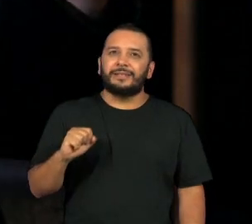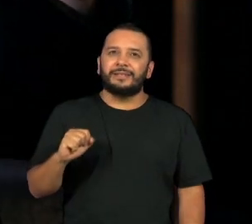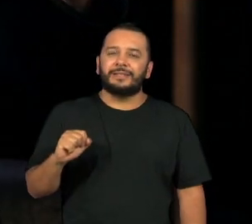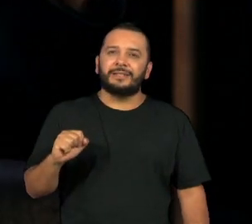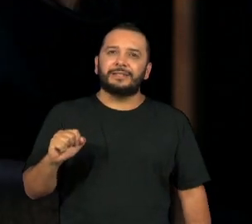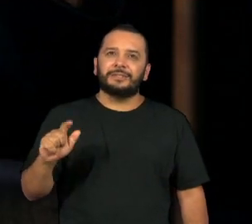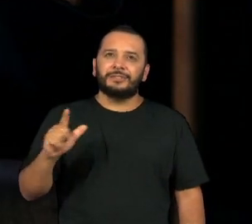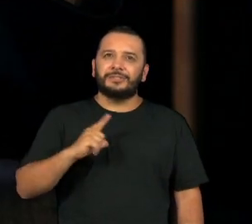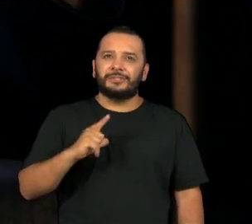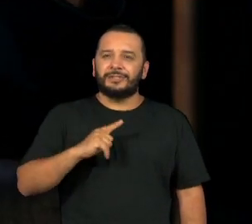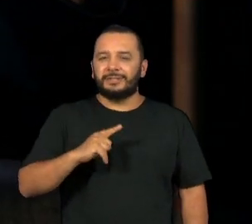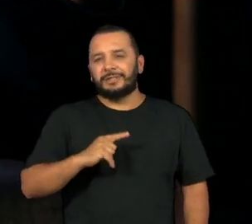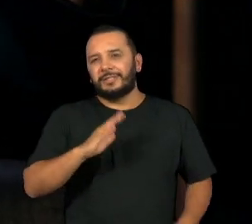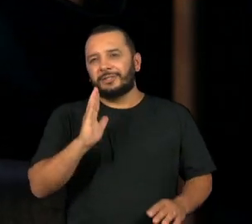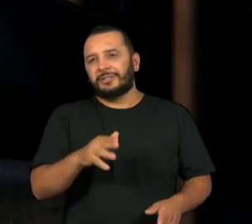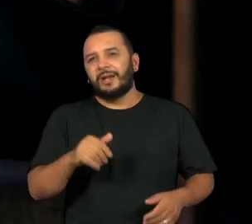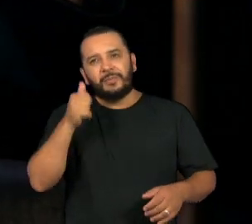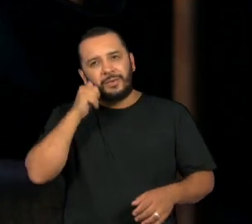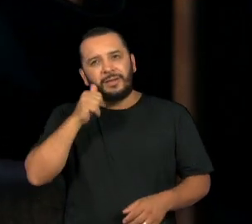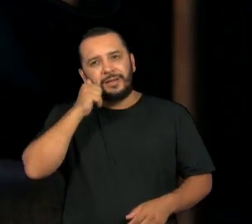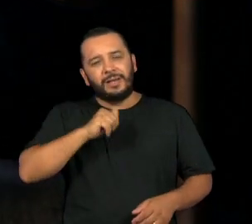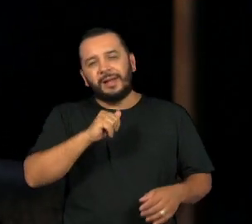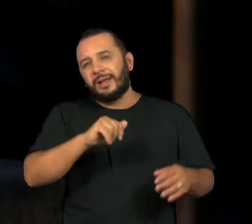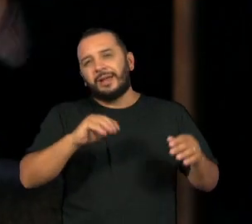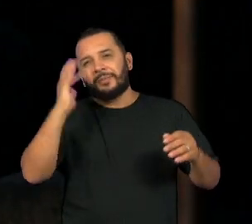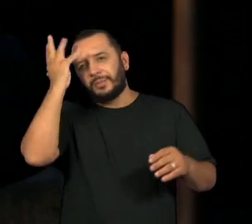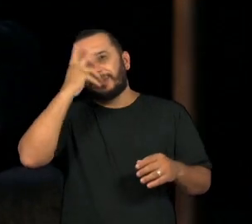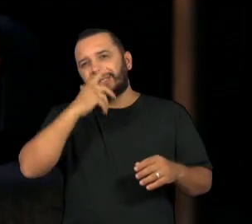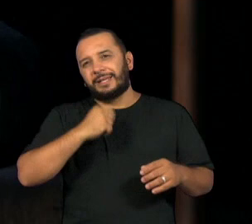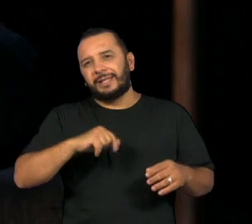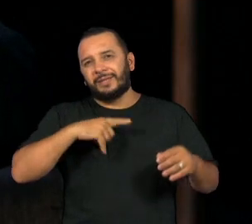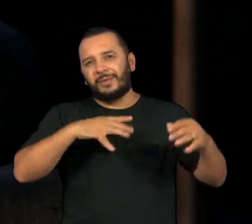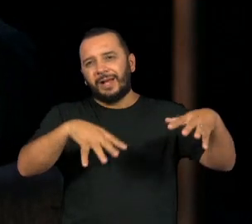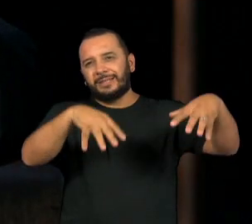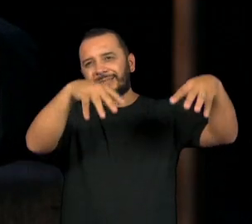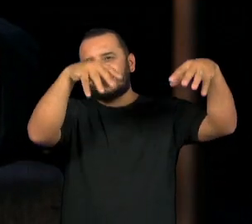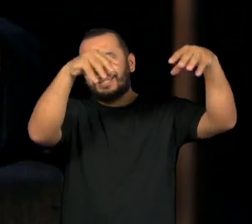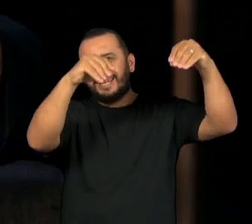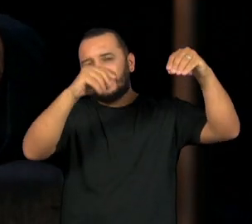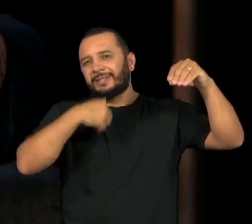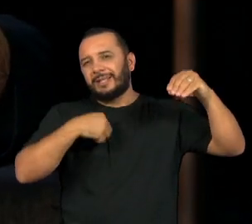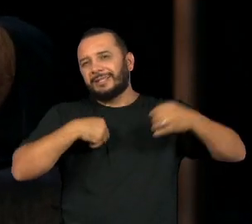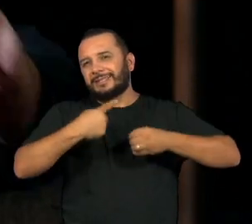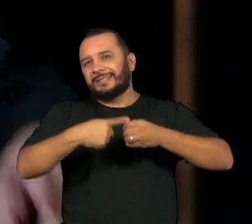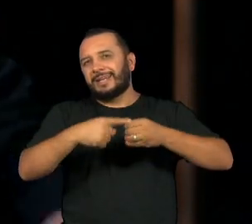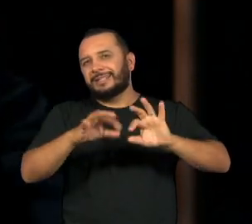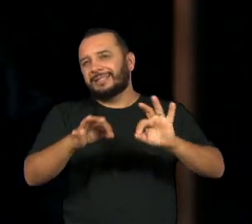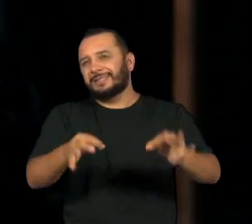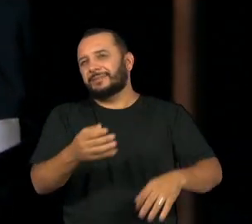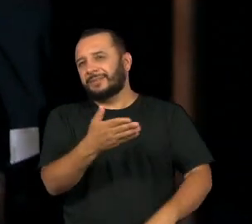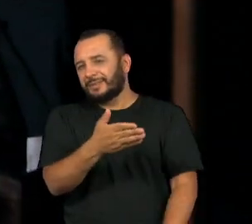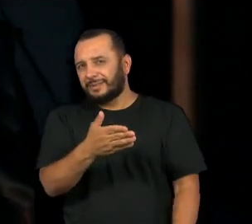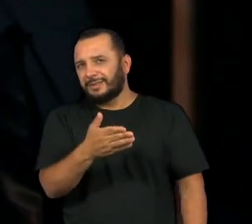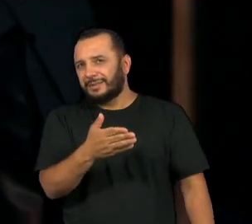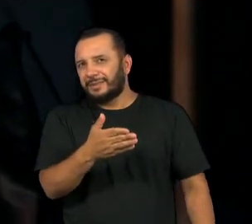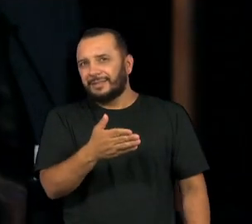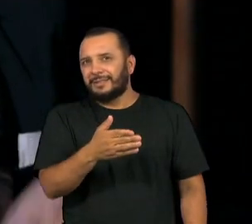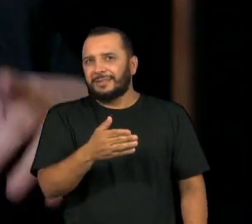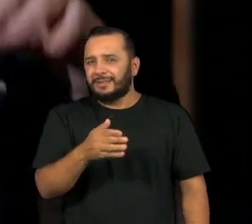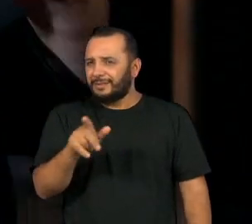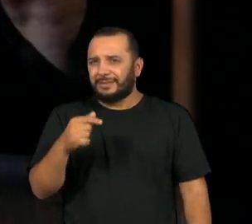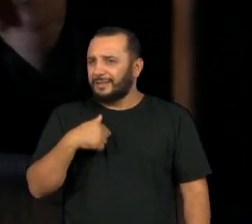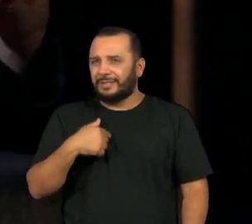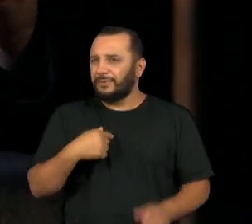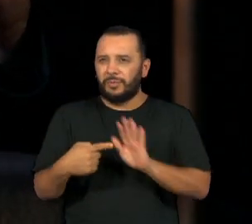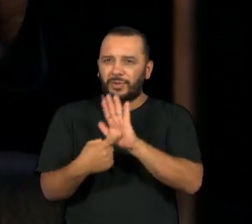uma donzela muito bonita, assim, em cima de um castelo pequenininho, numa cidade medieval. Esse programa aqui não vai pro ar, né? Mas tudo